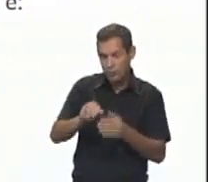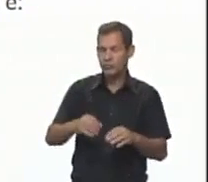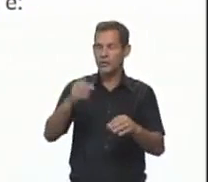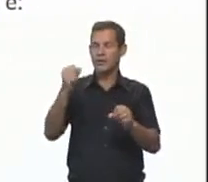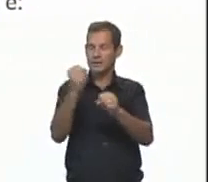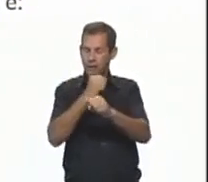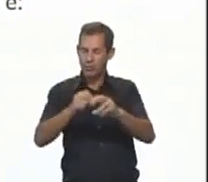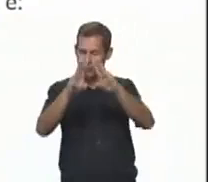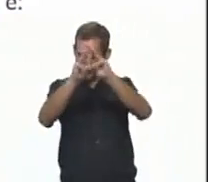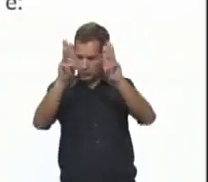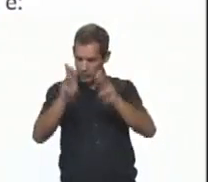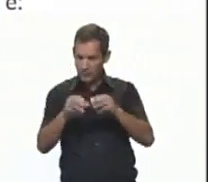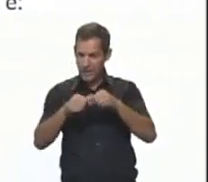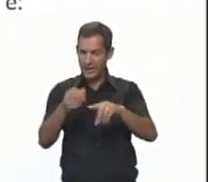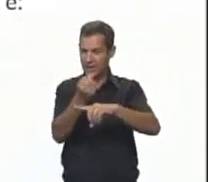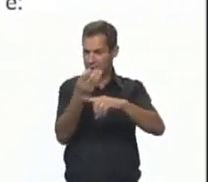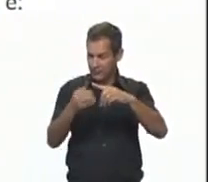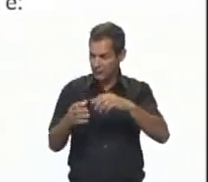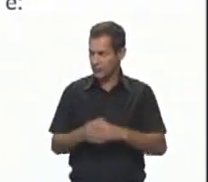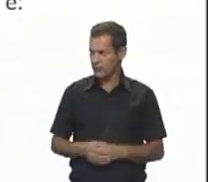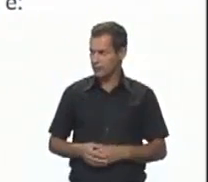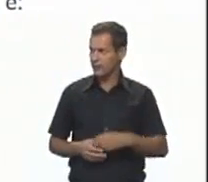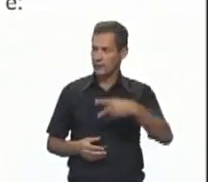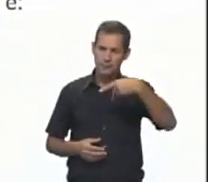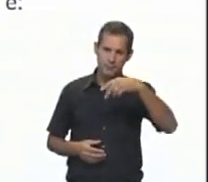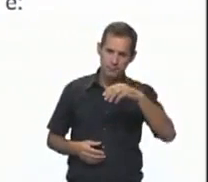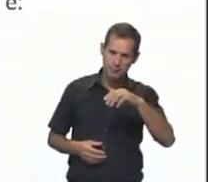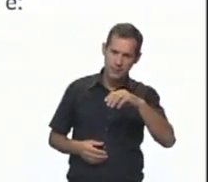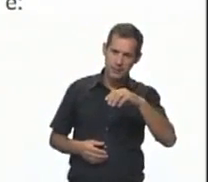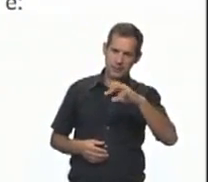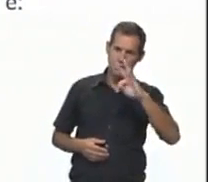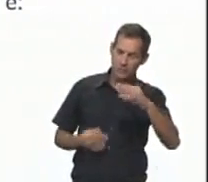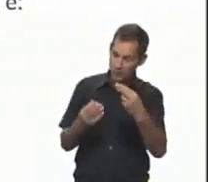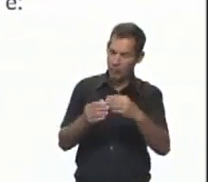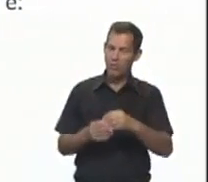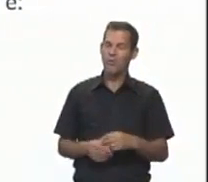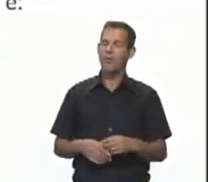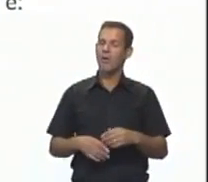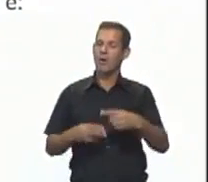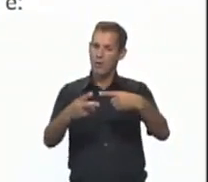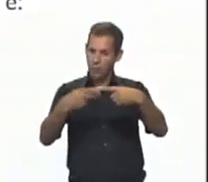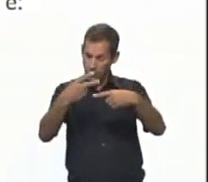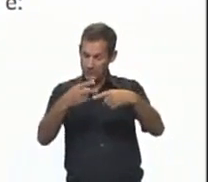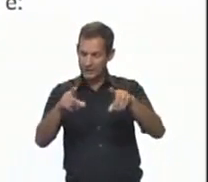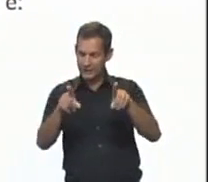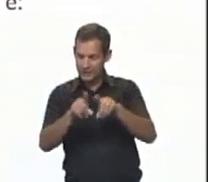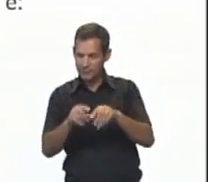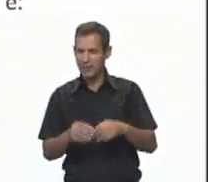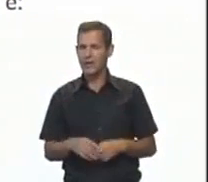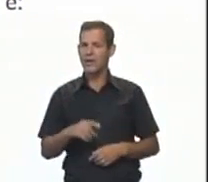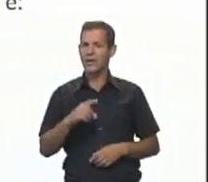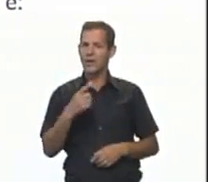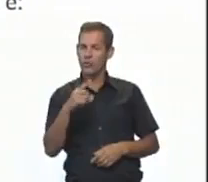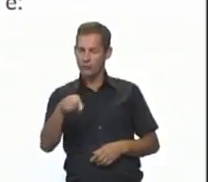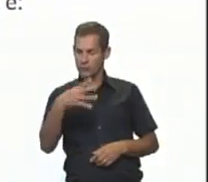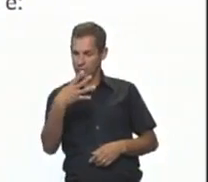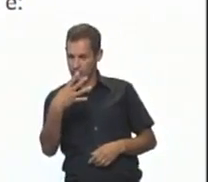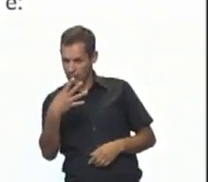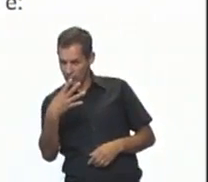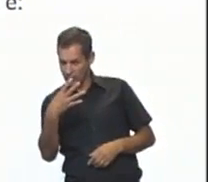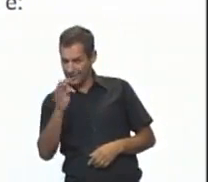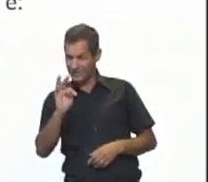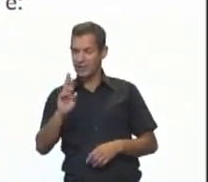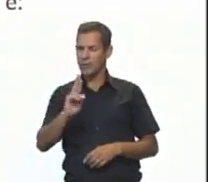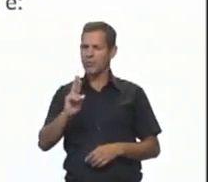museu é essa função, P' de T igual a T ao quadrado, E elevado a 1,04T em reais por